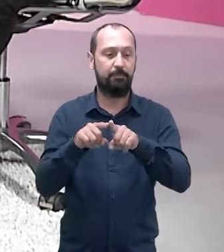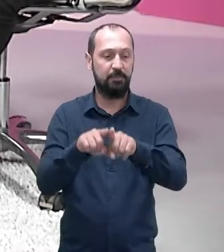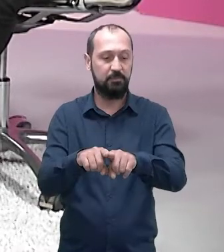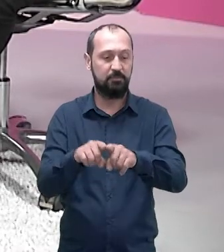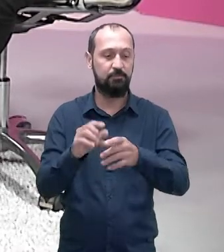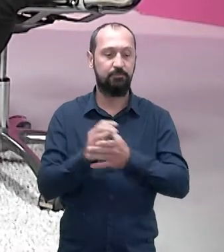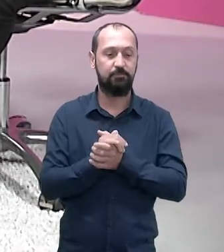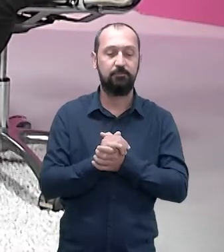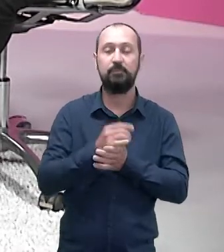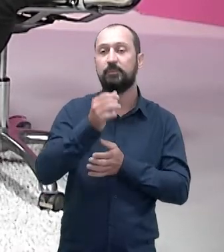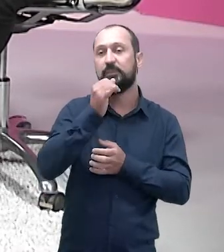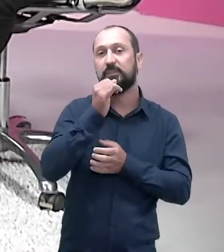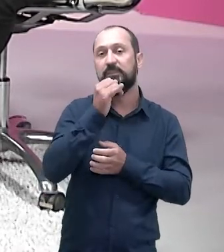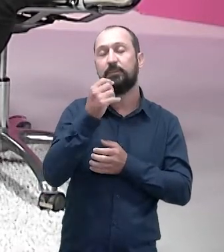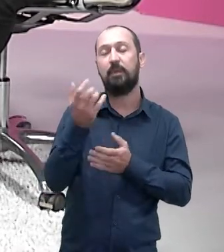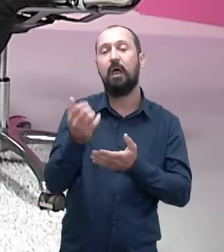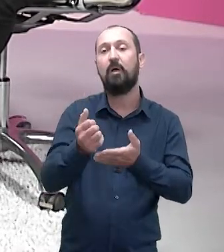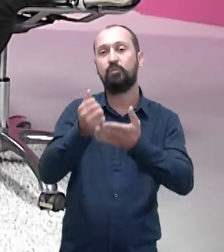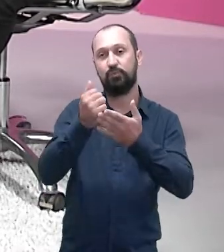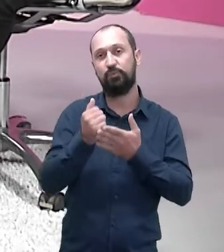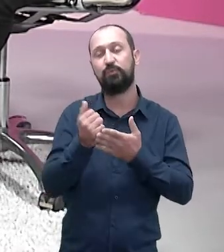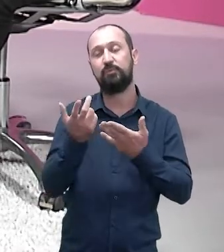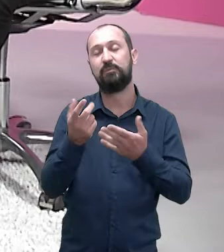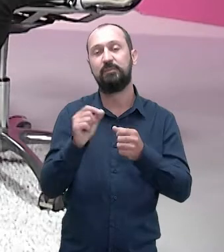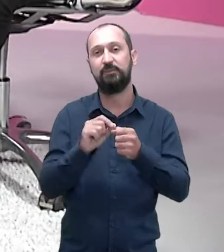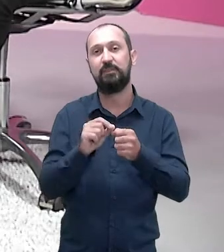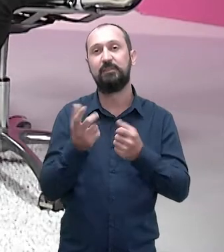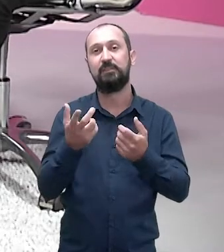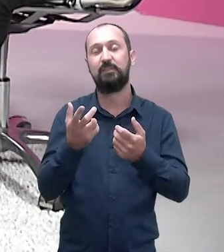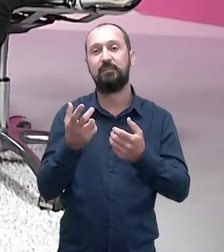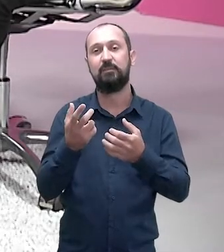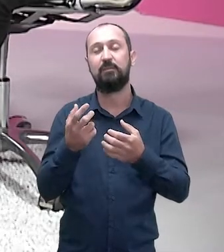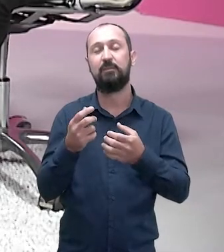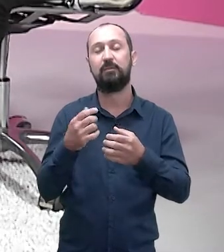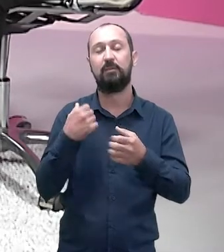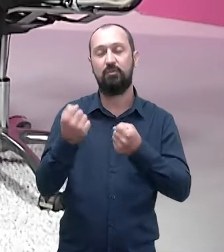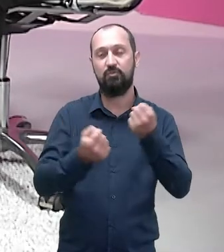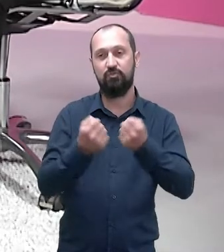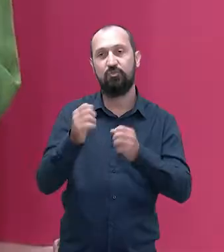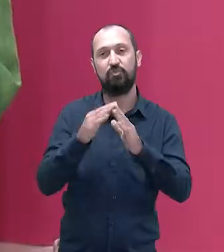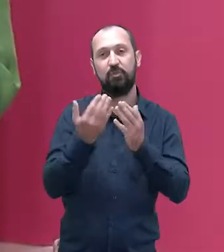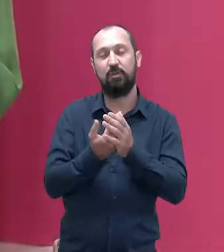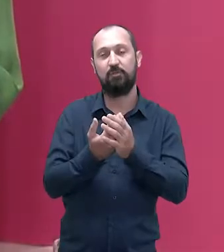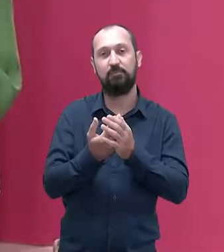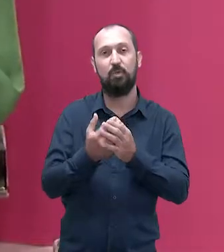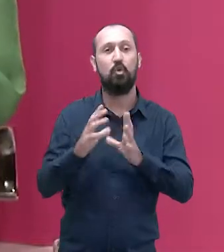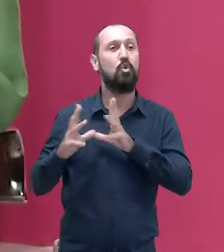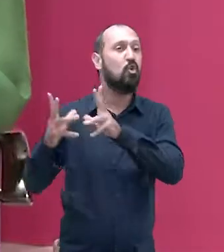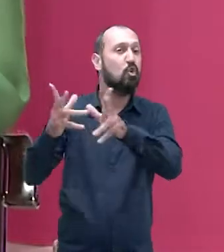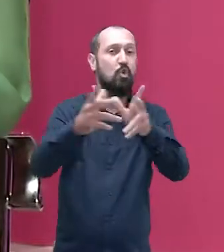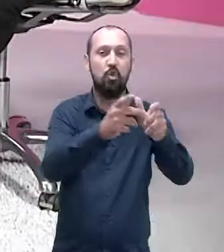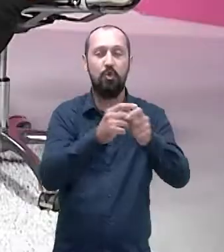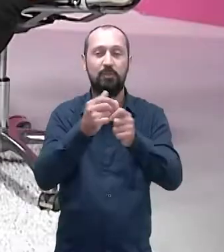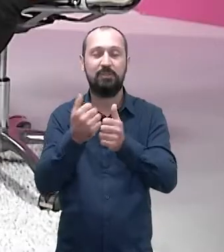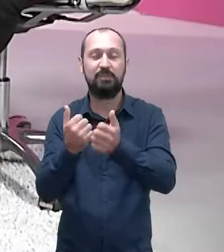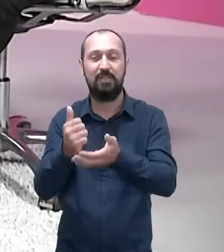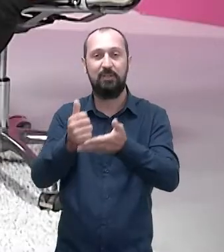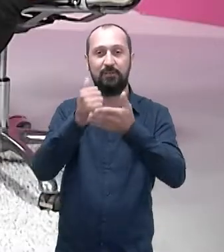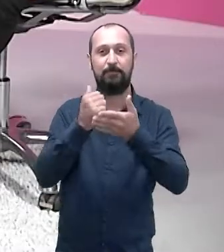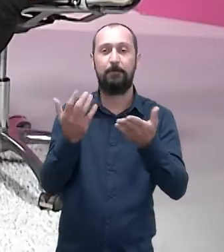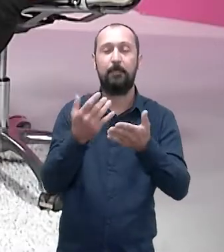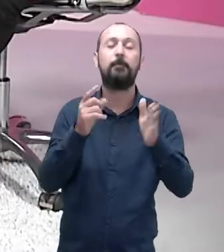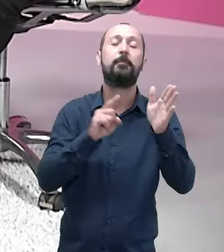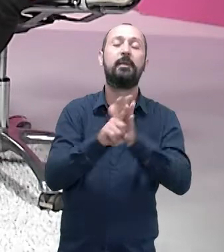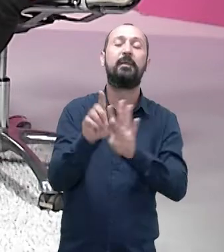motorista parceiro, nesse caso, que também estão fazendo essa parte de transporte escolar. Todo mundo se ajudando, né, Rodrigo?